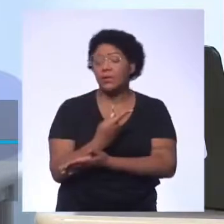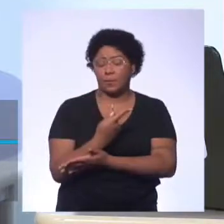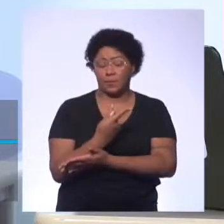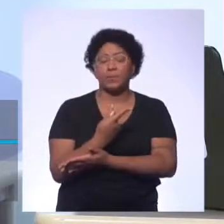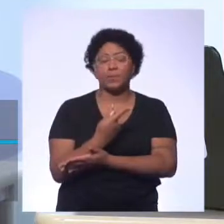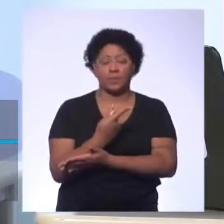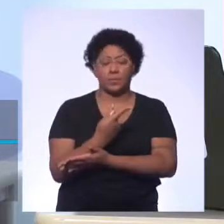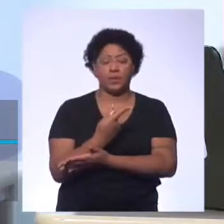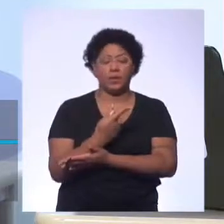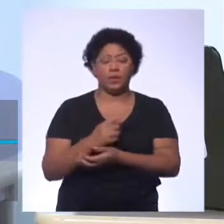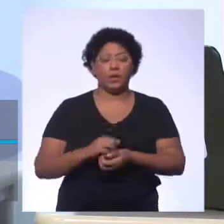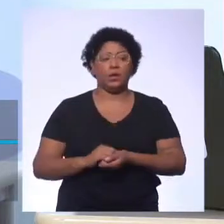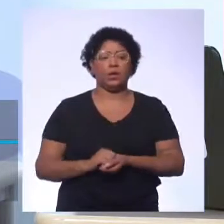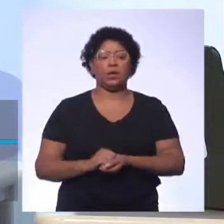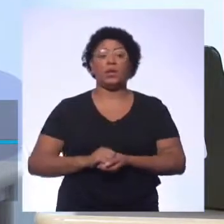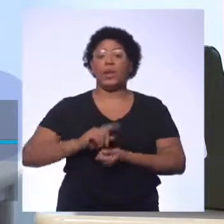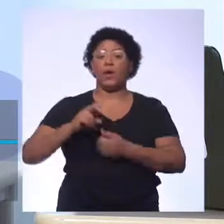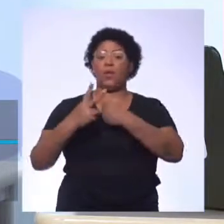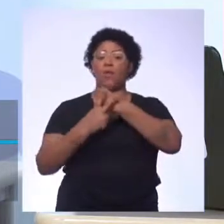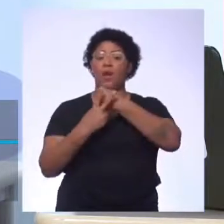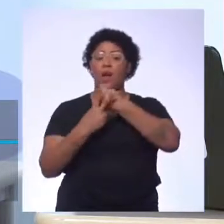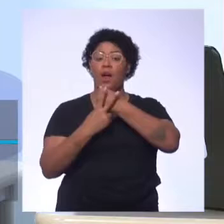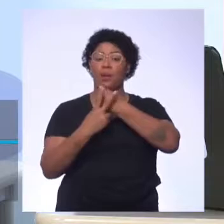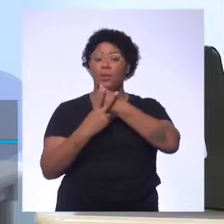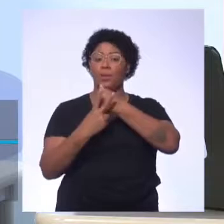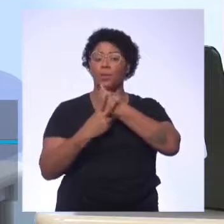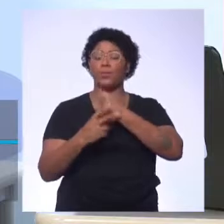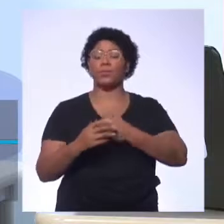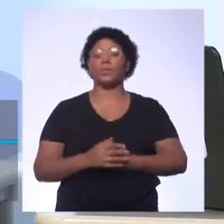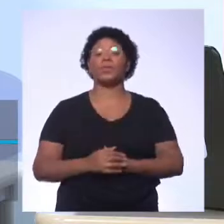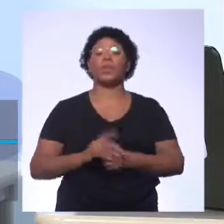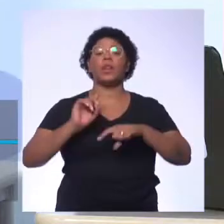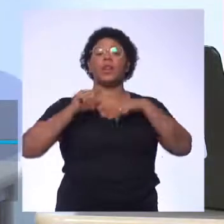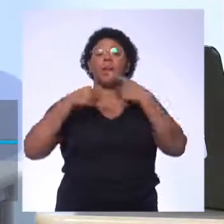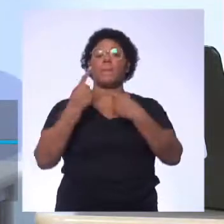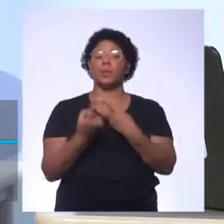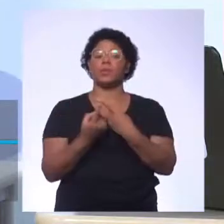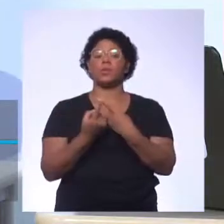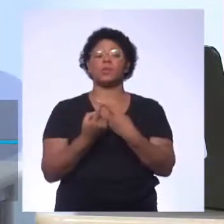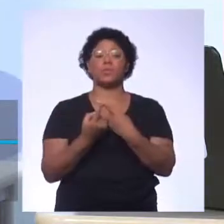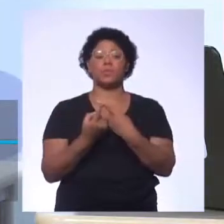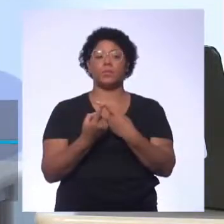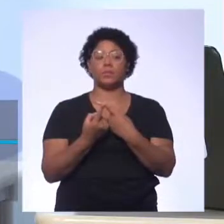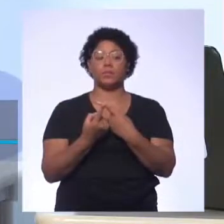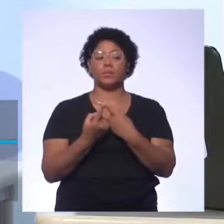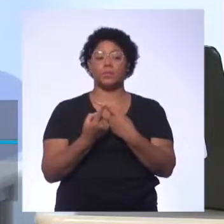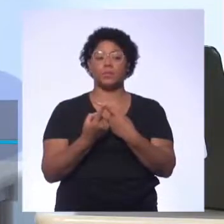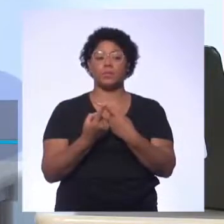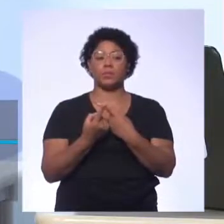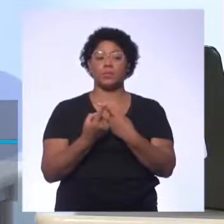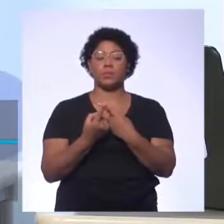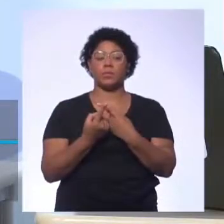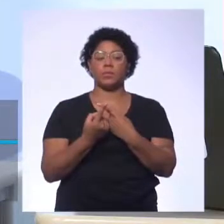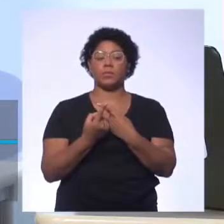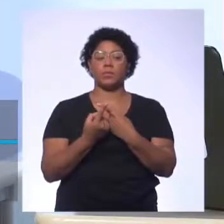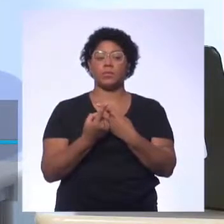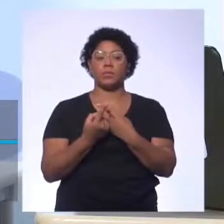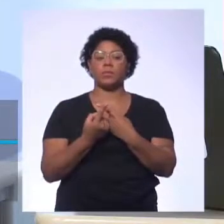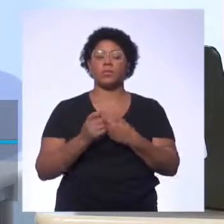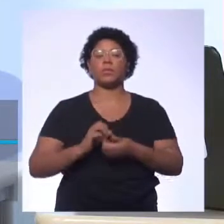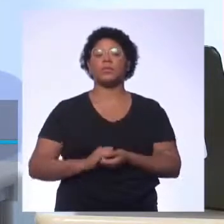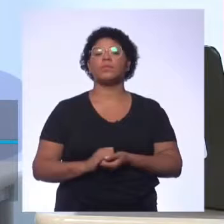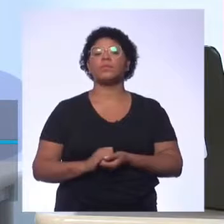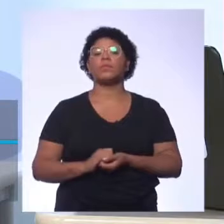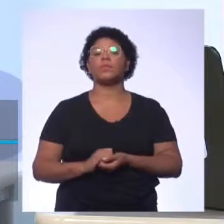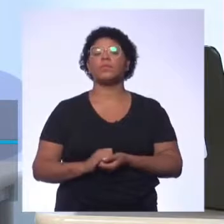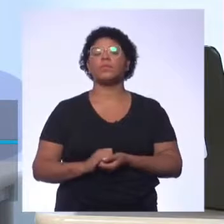ali. Então, a ação ali são os verbos, o que as pessoas estão fazendo. Depois, a parte dos adjetivos, que são as